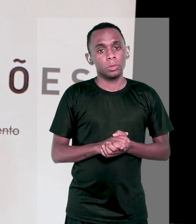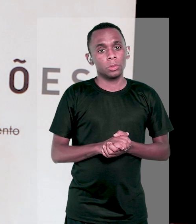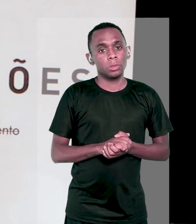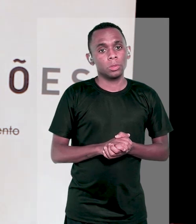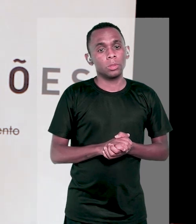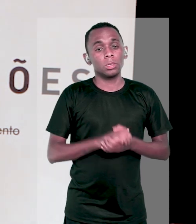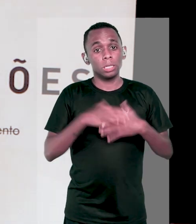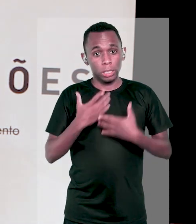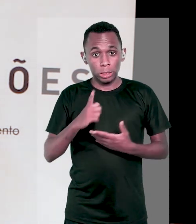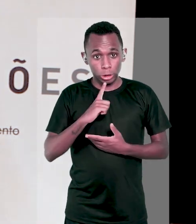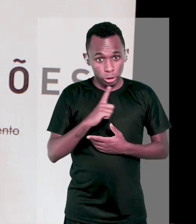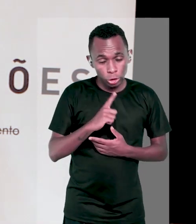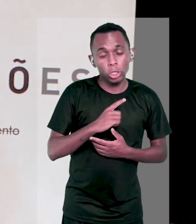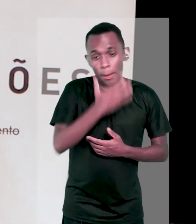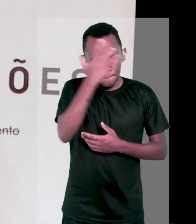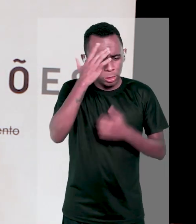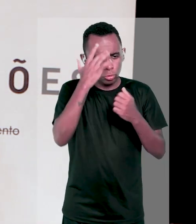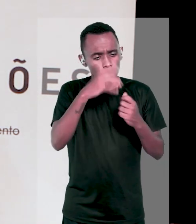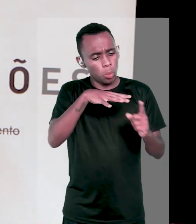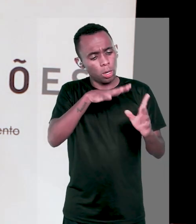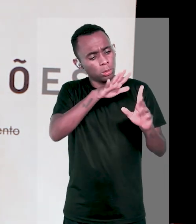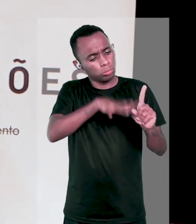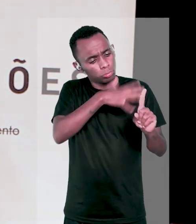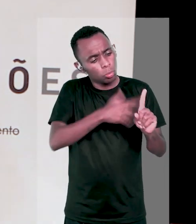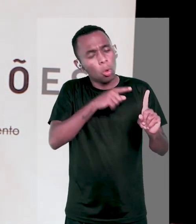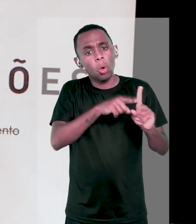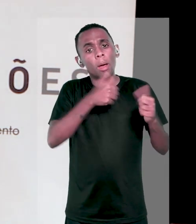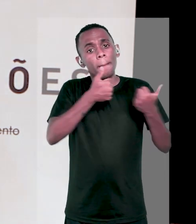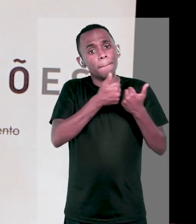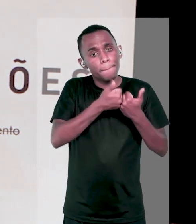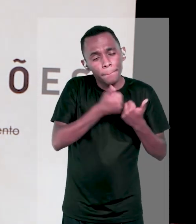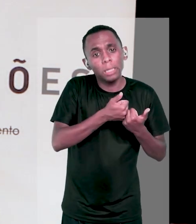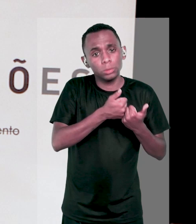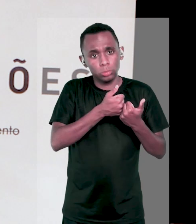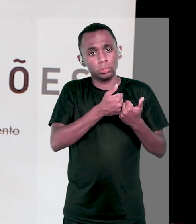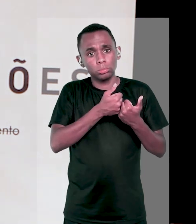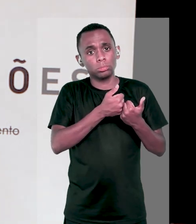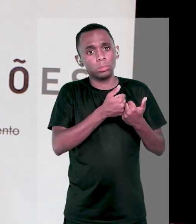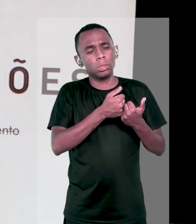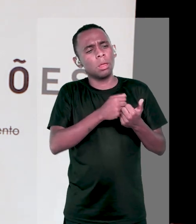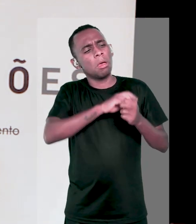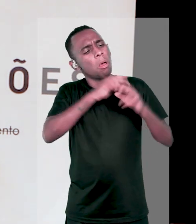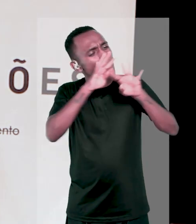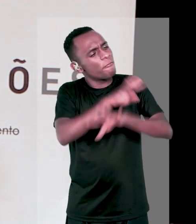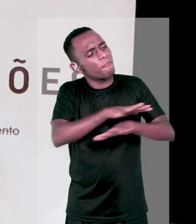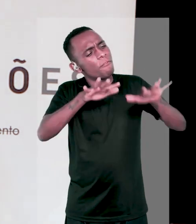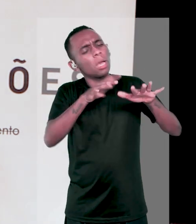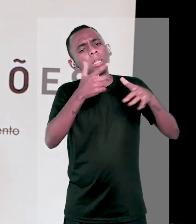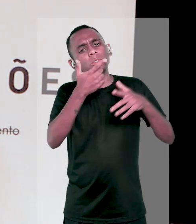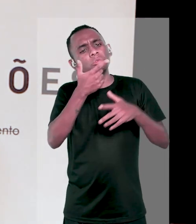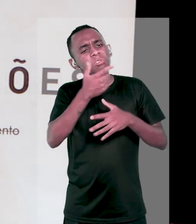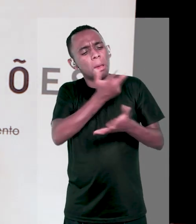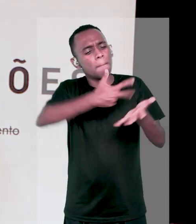a Ticté que é a mais sublime das dançarinas e o Valéry vai